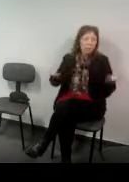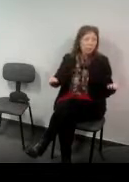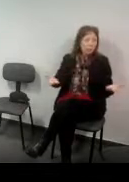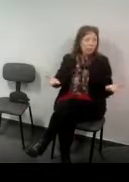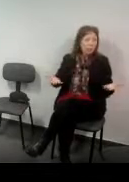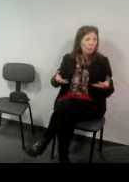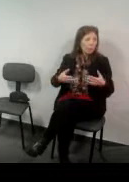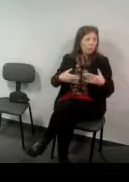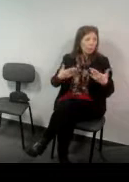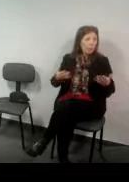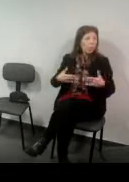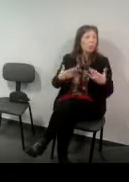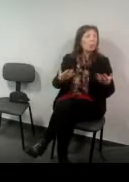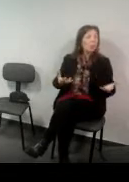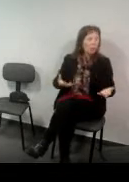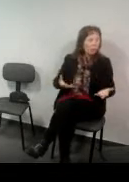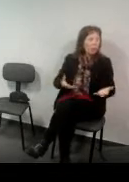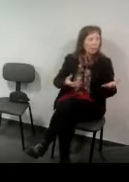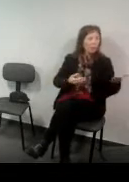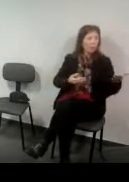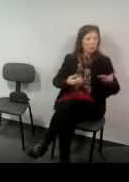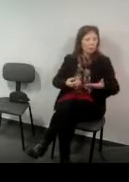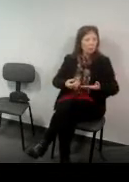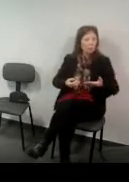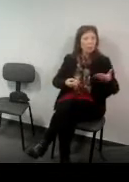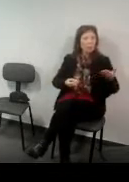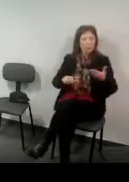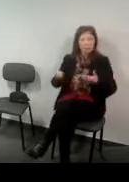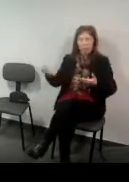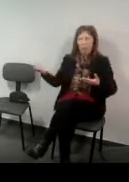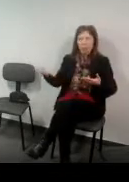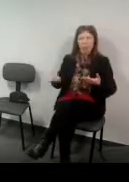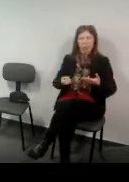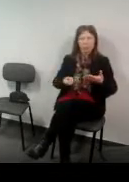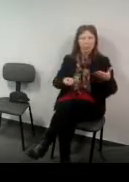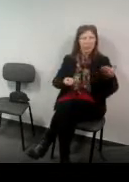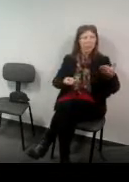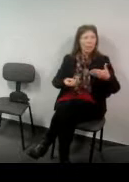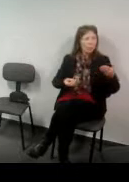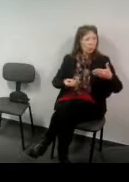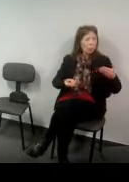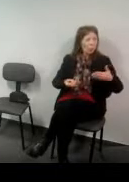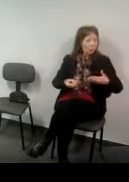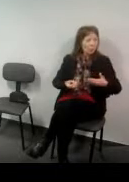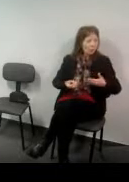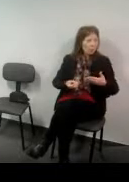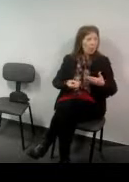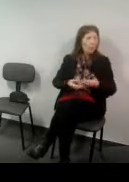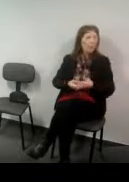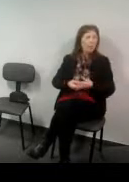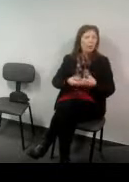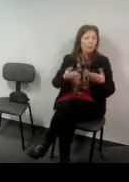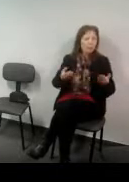tem muito sintoma, né? Porque na ficha inicial, vocês viram, né, ao passar, pede as queixas,